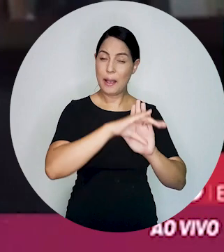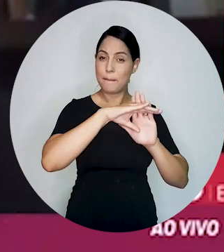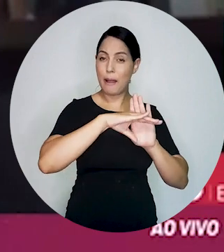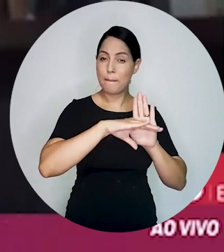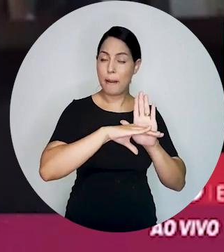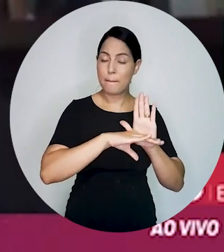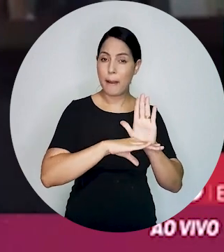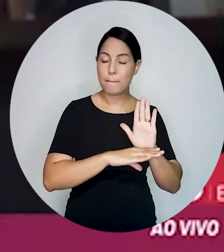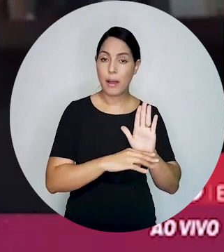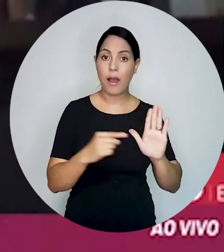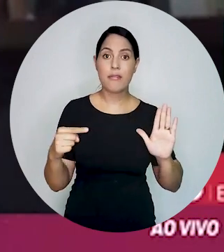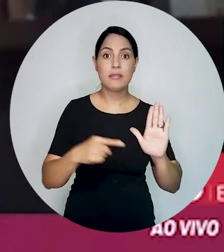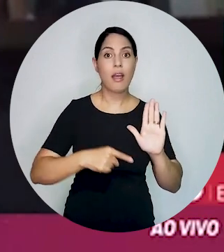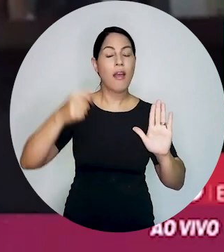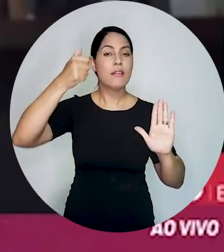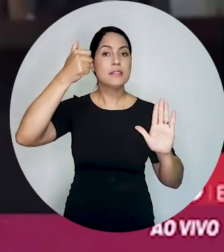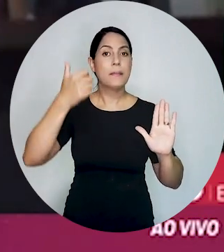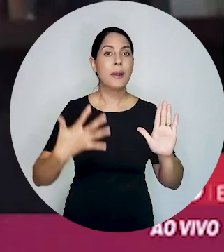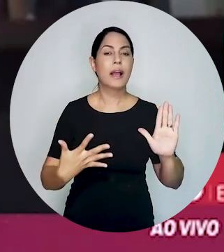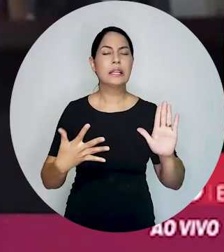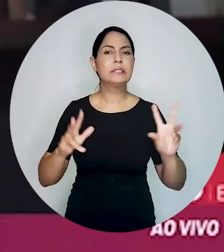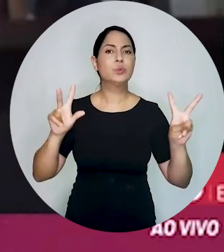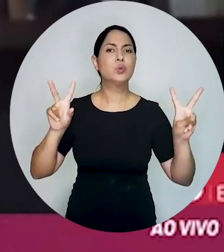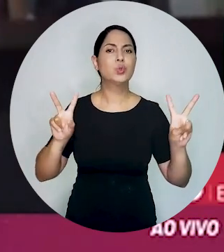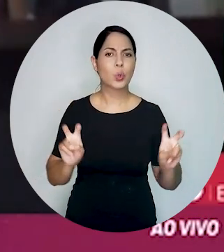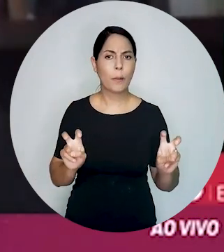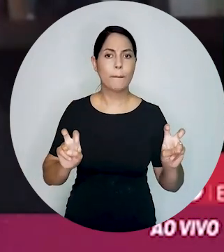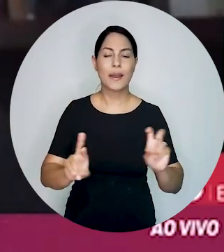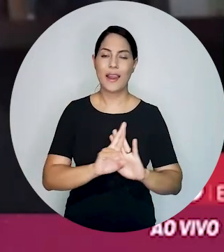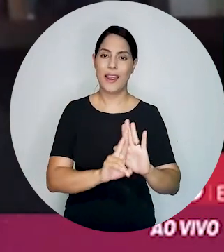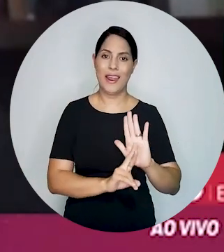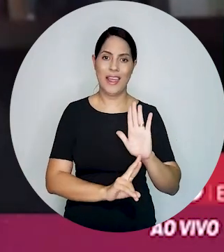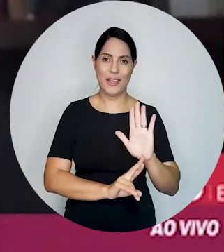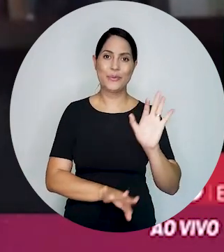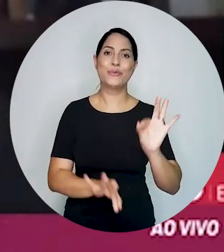os provimentos jurisdicionais, não é mesmo,